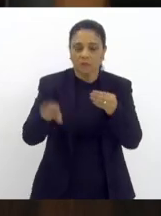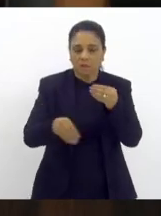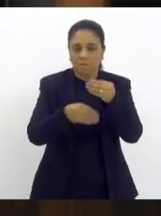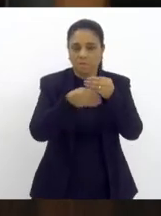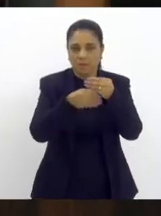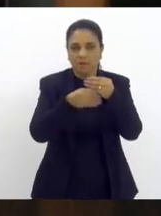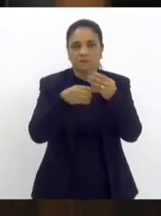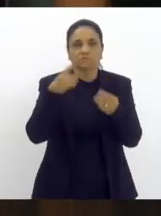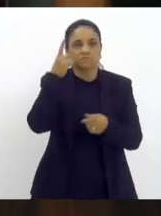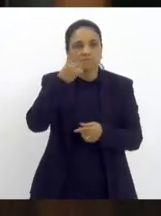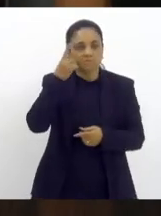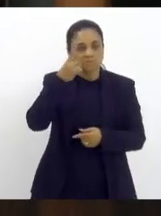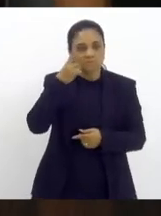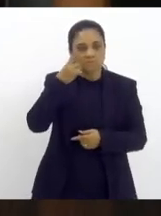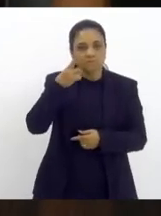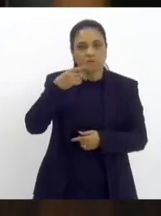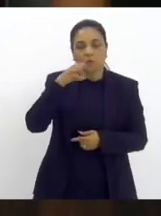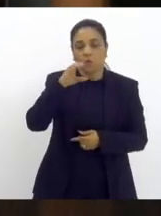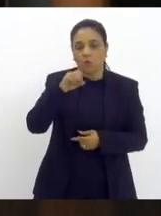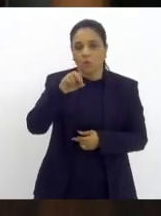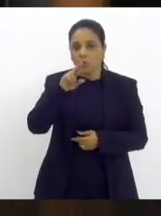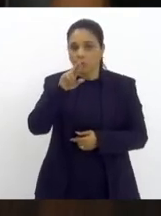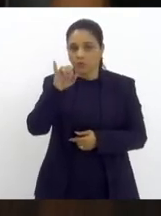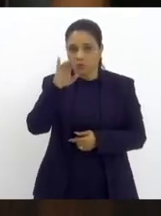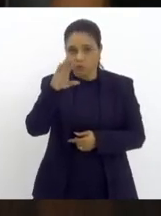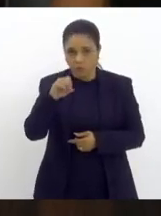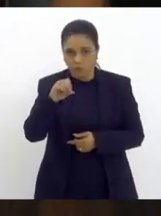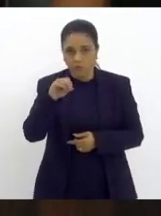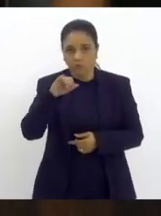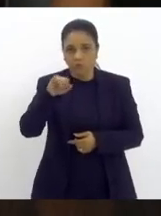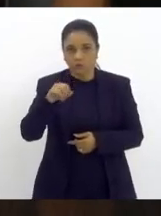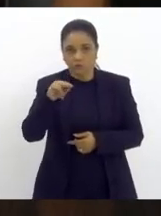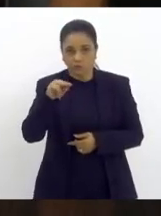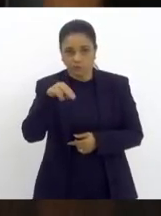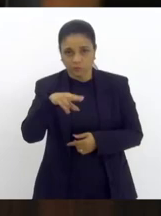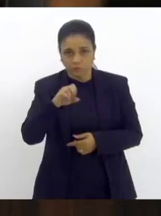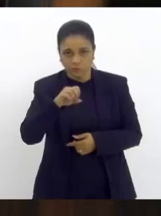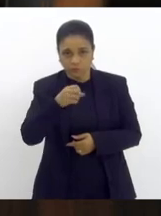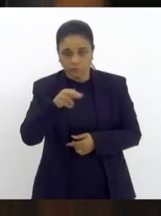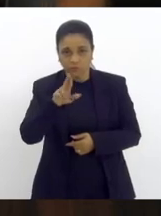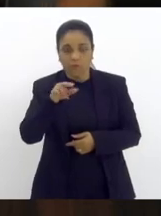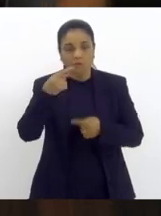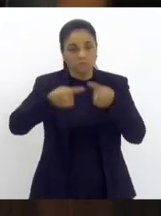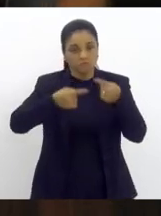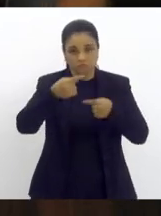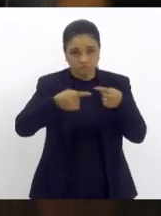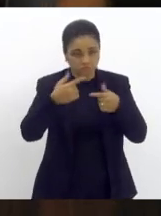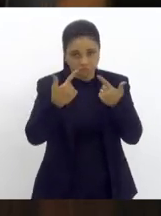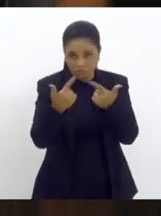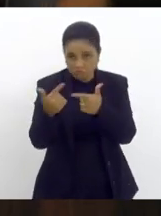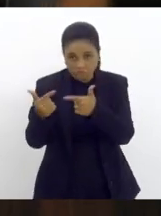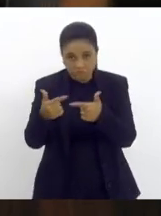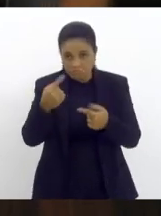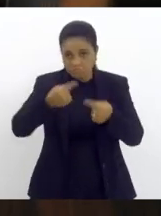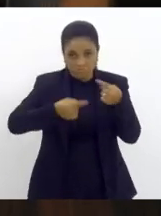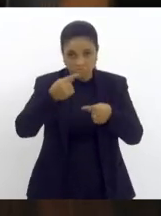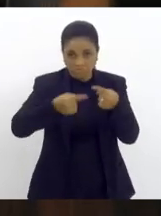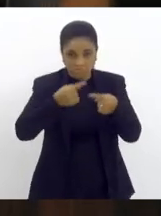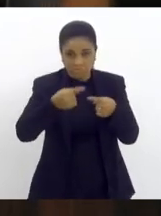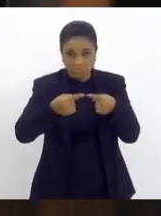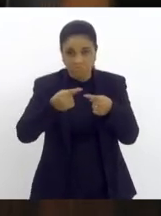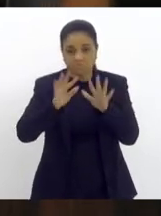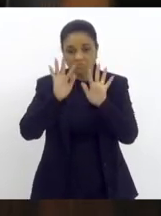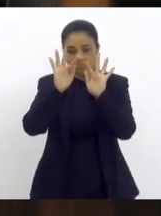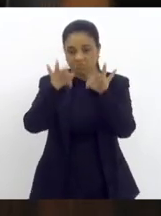relator Deputado Eurico Júnior em discussão que ele discutir